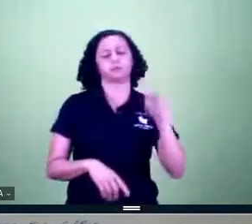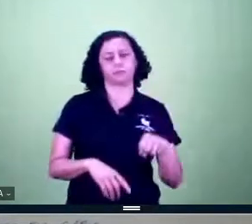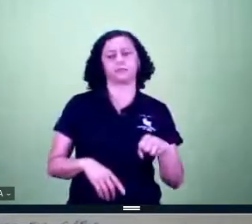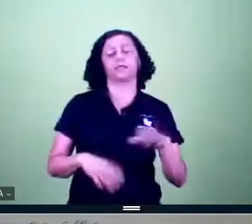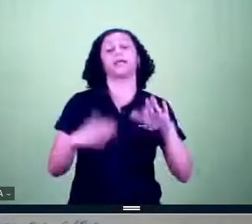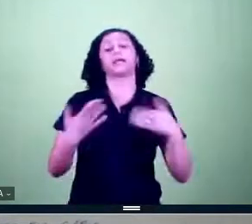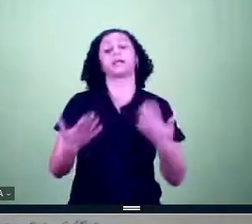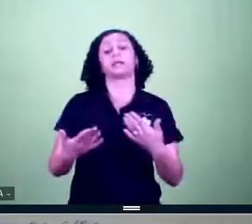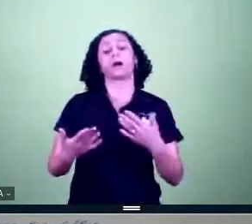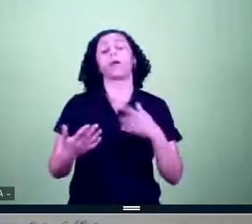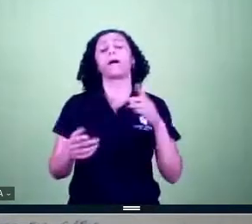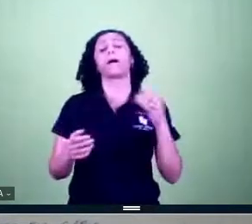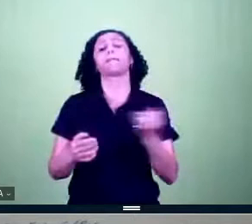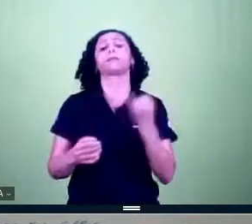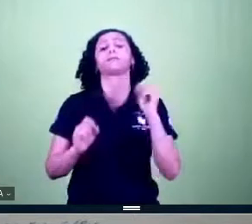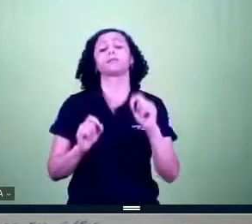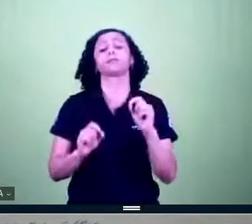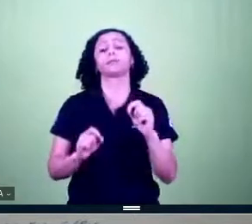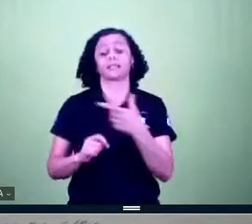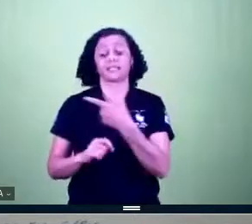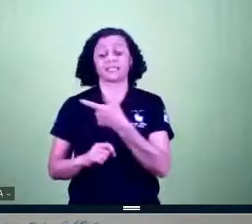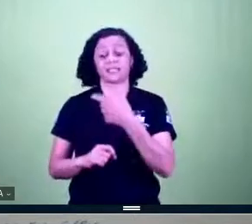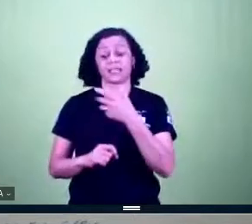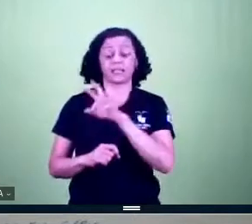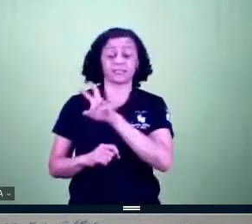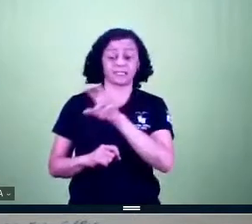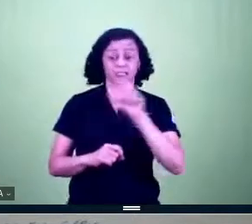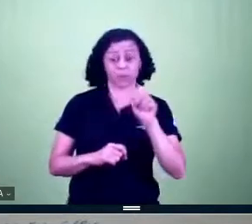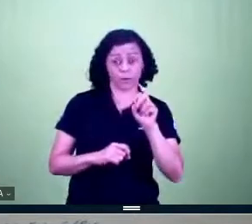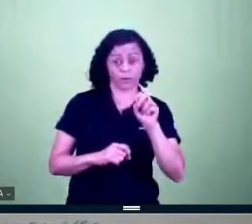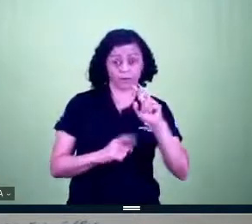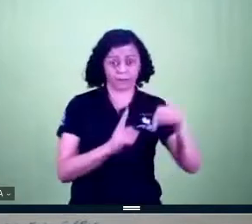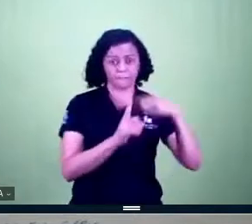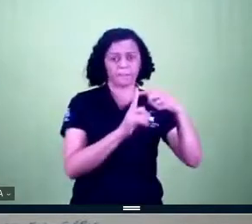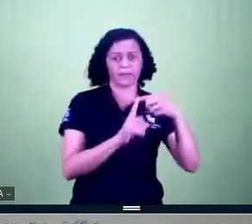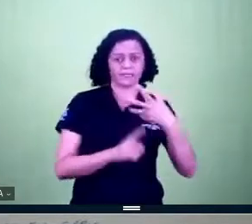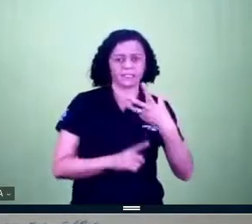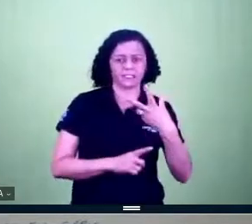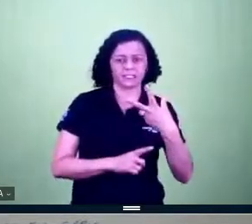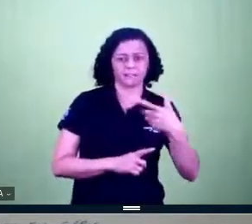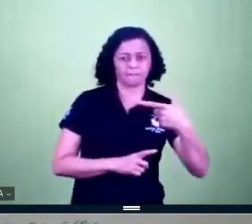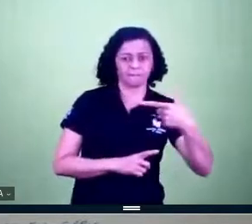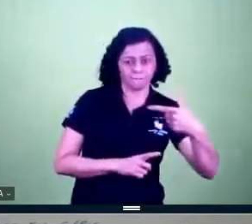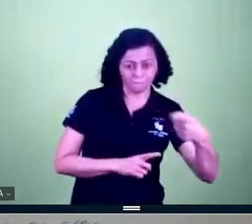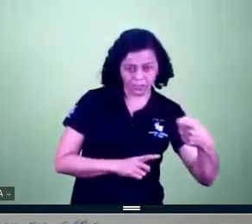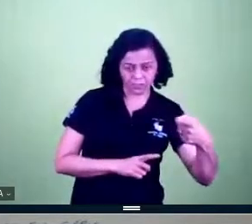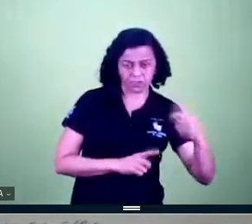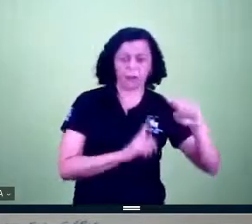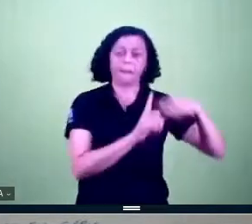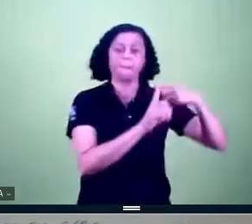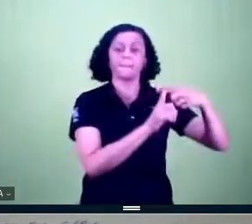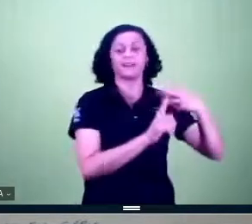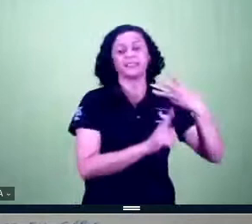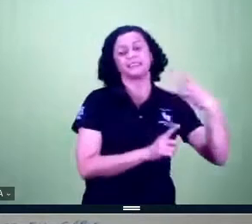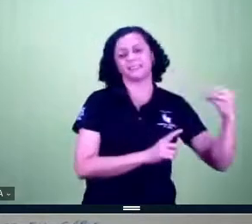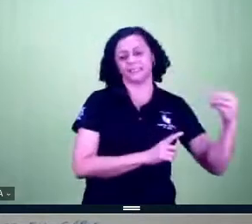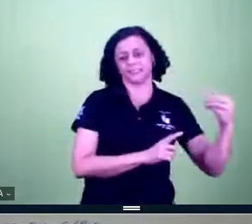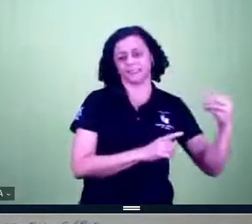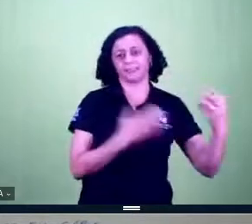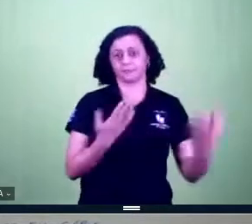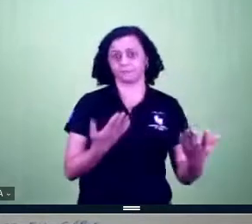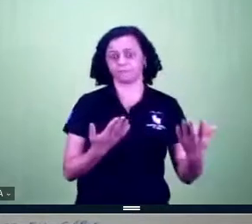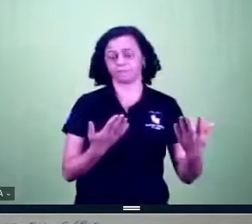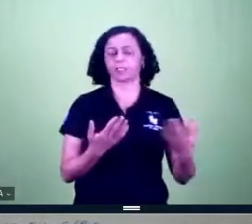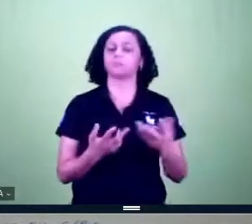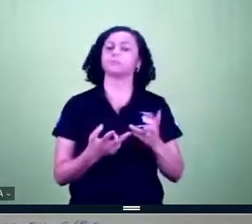50 com 20, 70 com 30, 100 ohms. O que a minha fonte vai observar é 100 ohms, né? 100 ohms